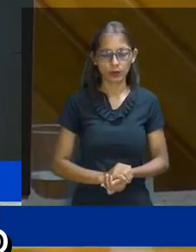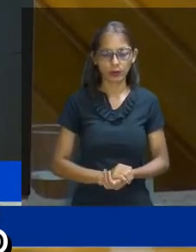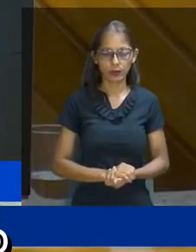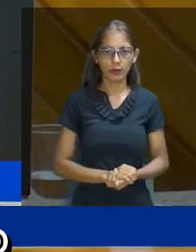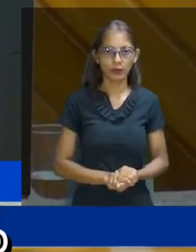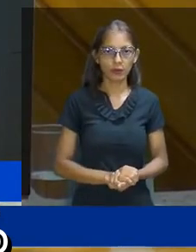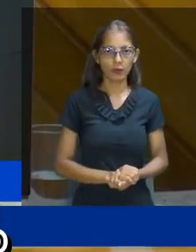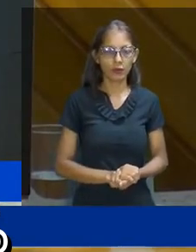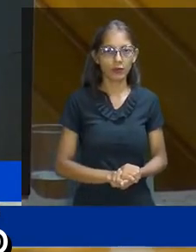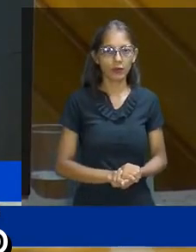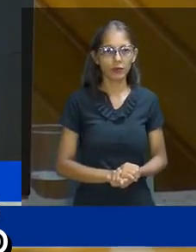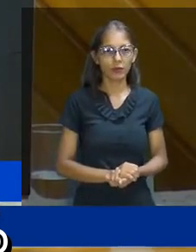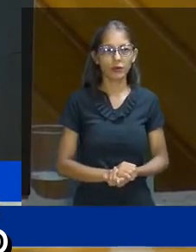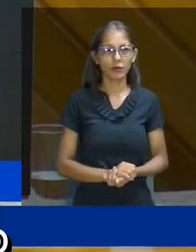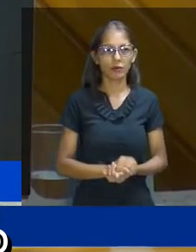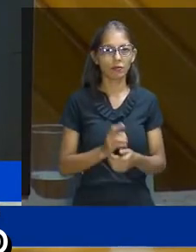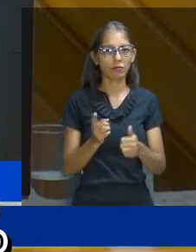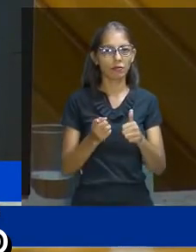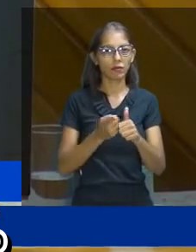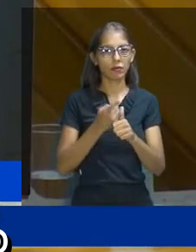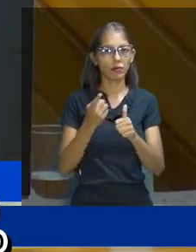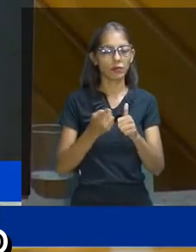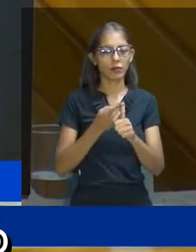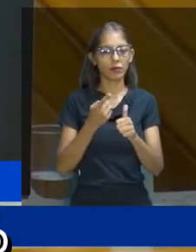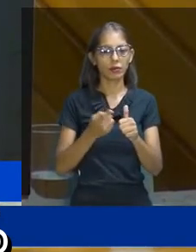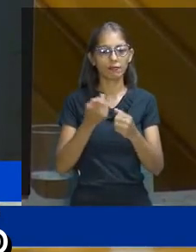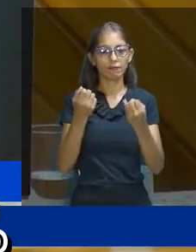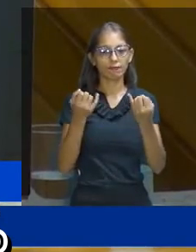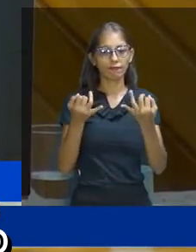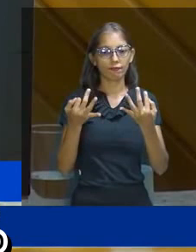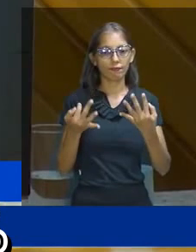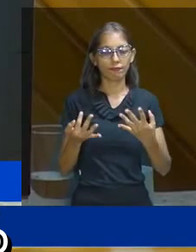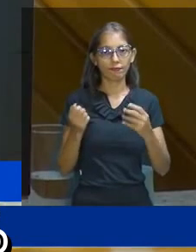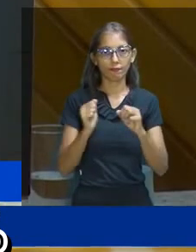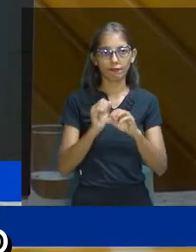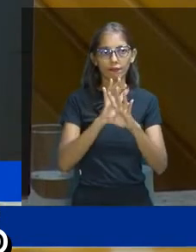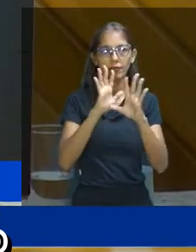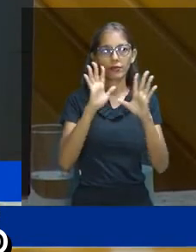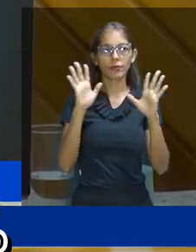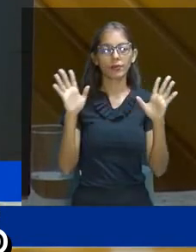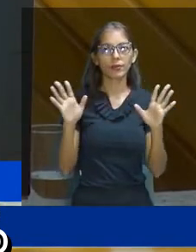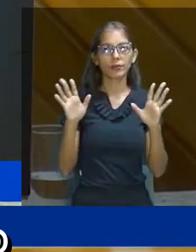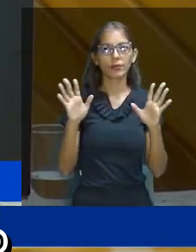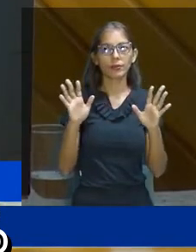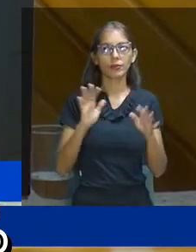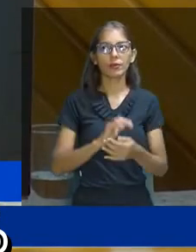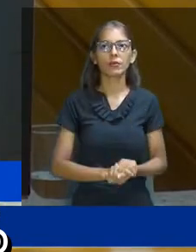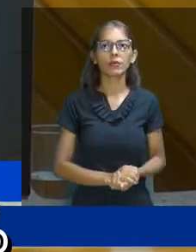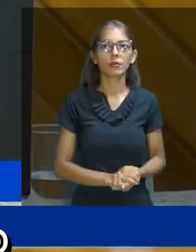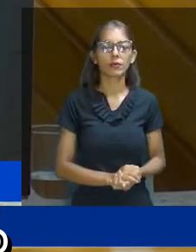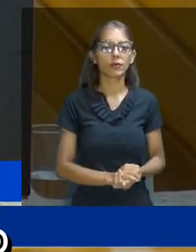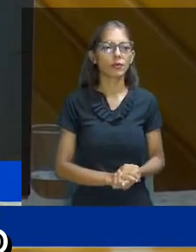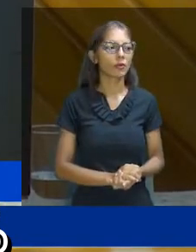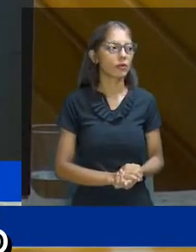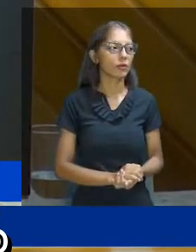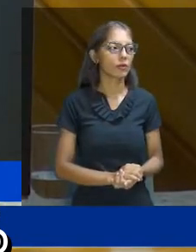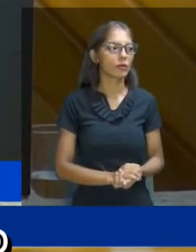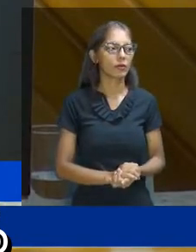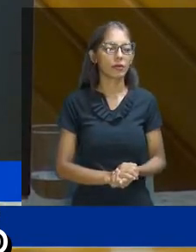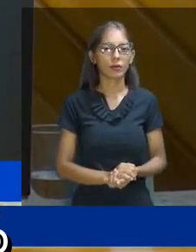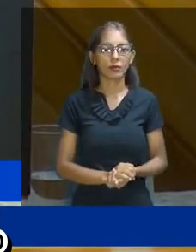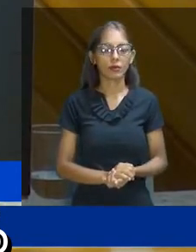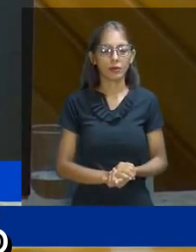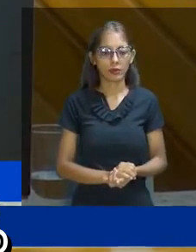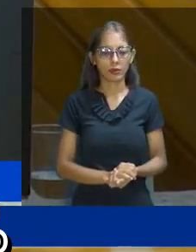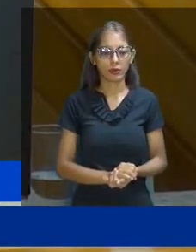A princípio, esclareço que esse embargos foi impetrado agora há pouco